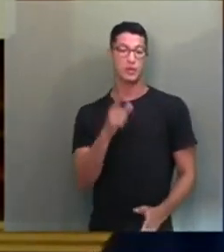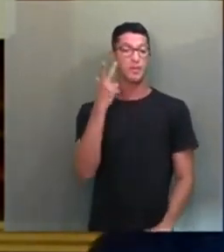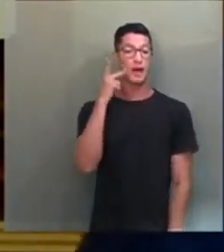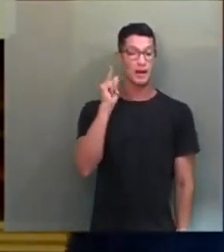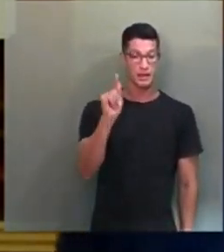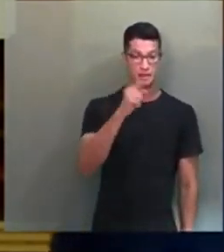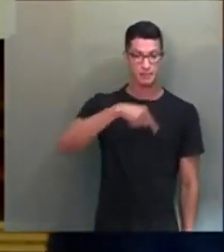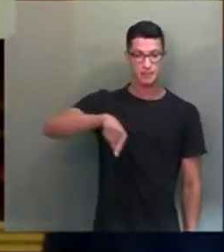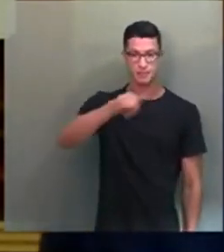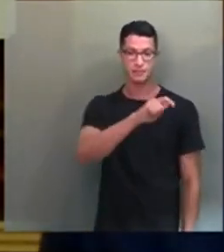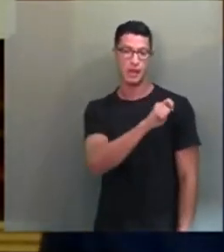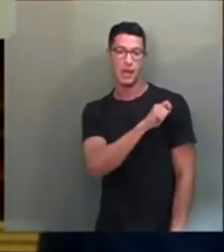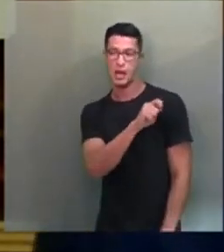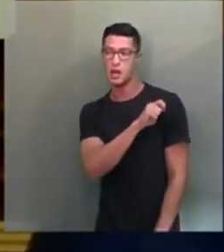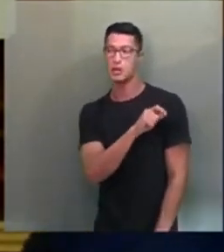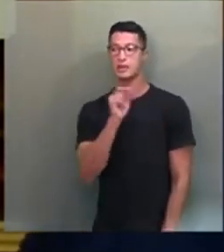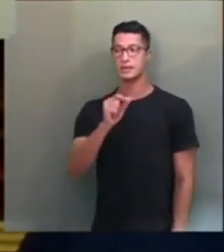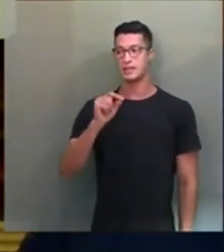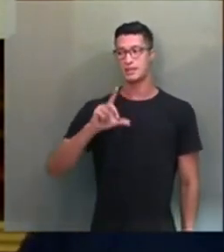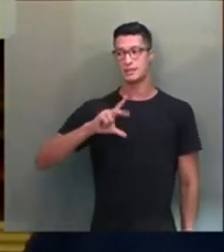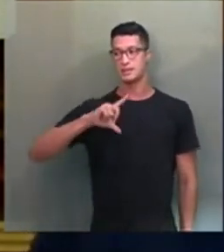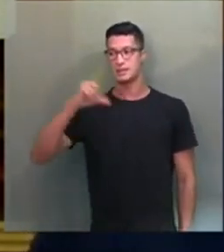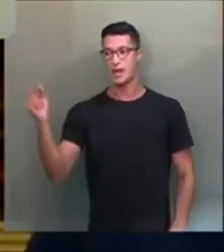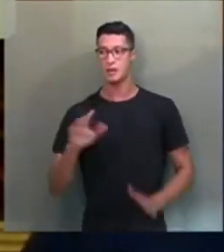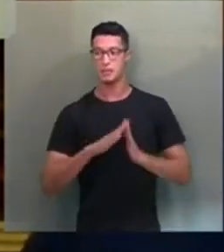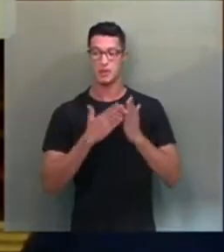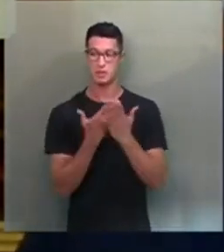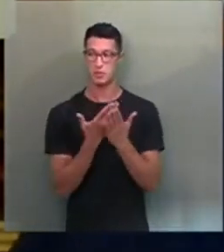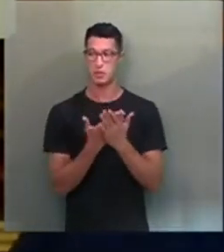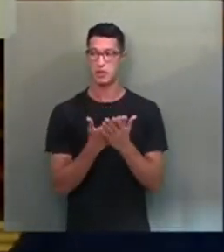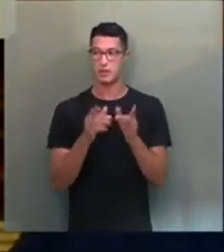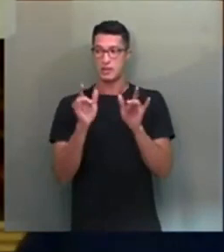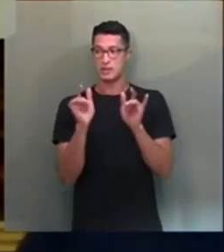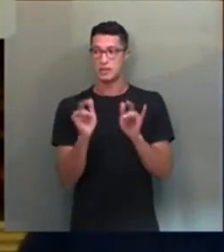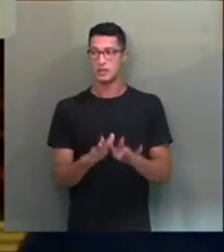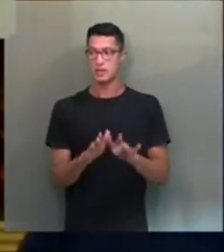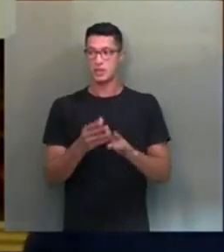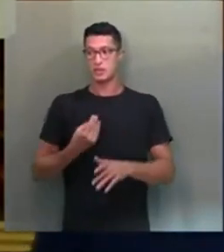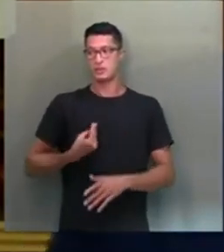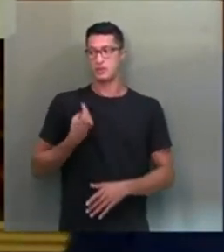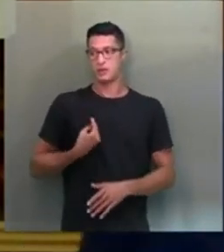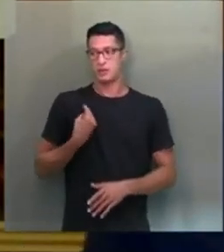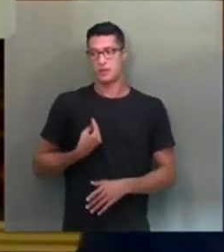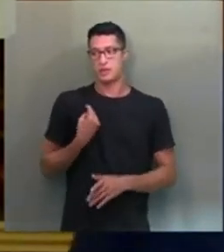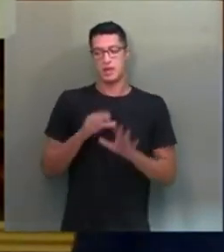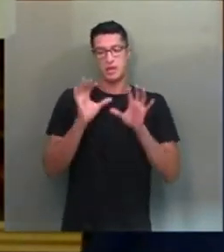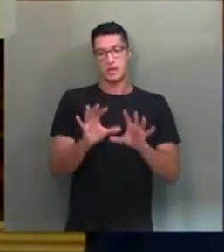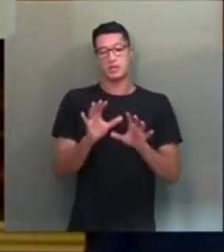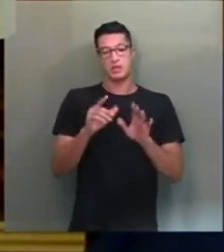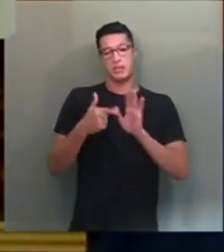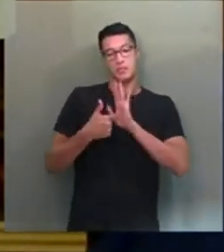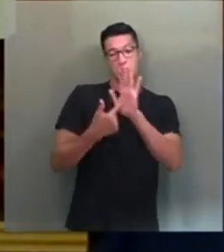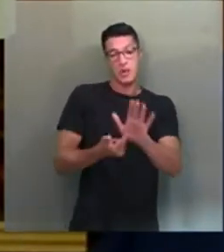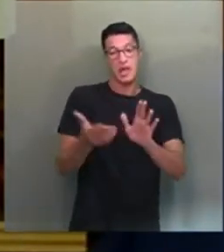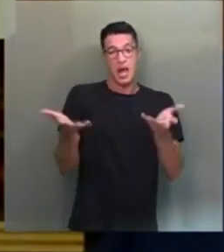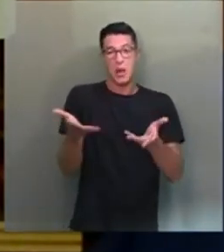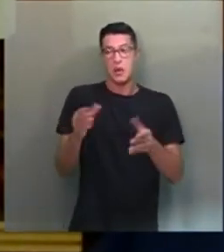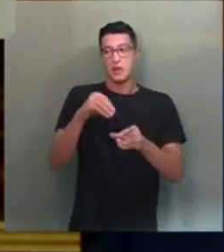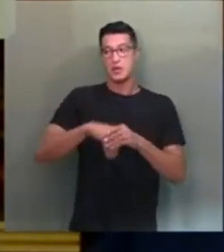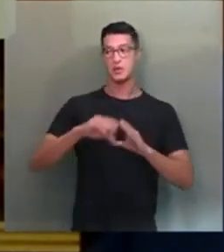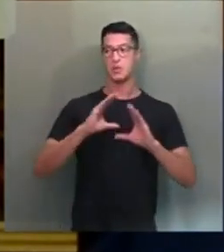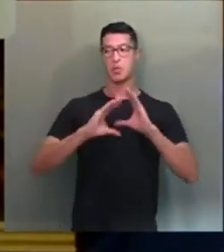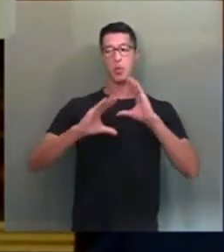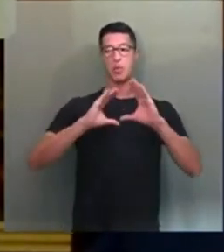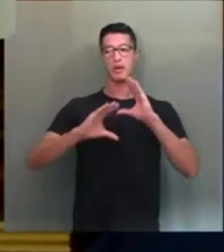que tantos alunos que saíram da escola, deixaram de frequentar, isso está apontado agora nos meios